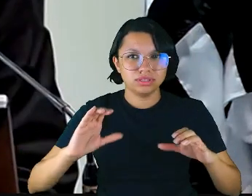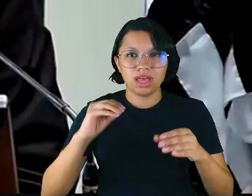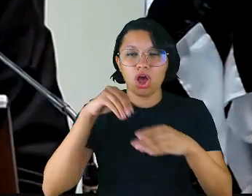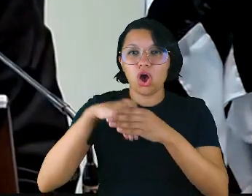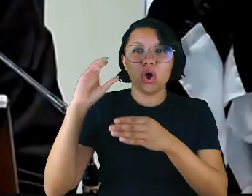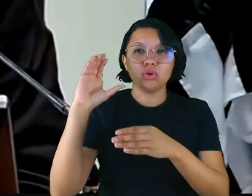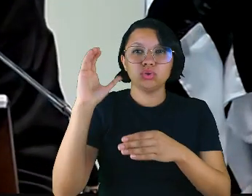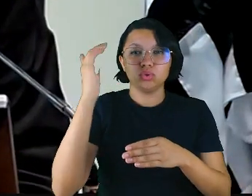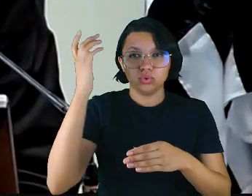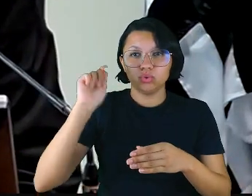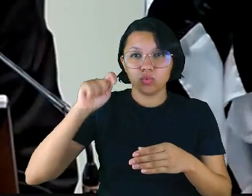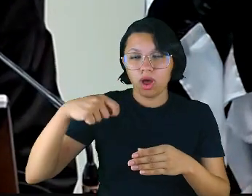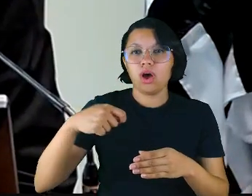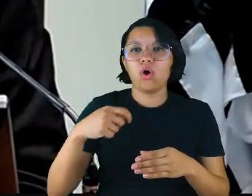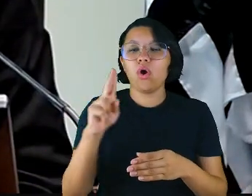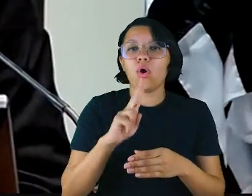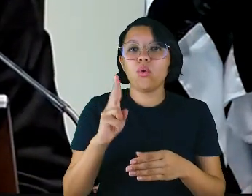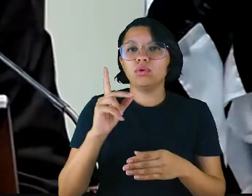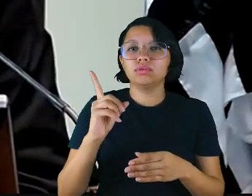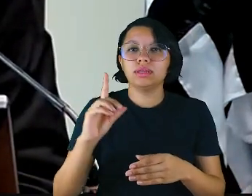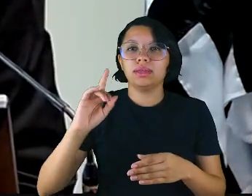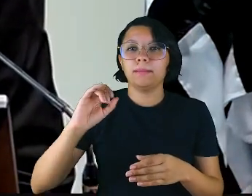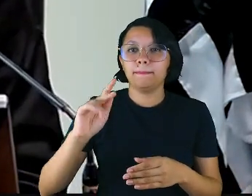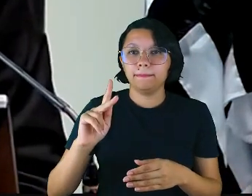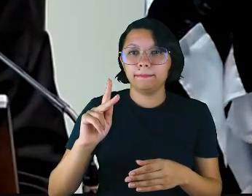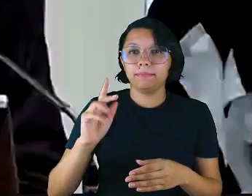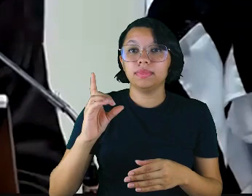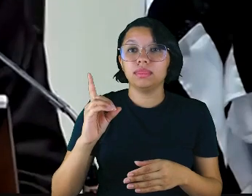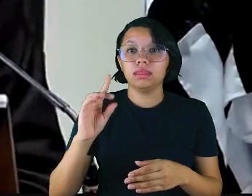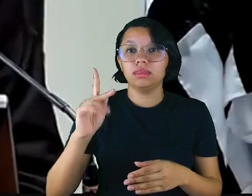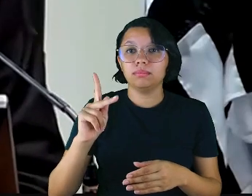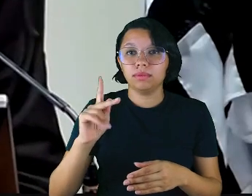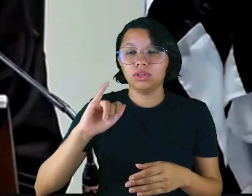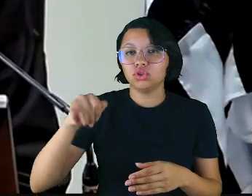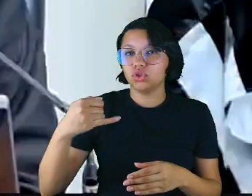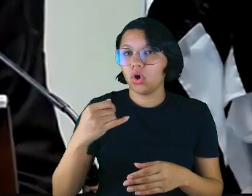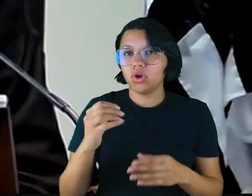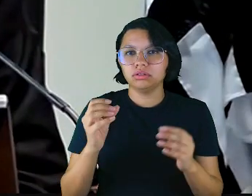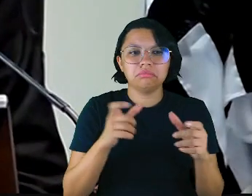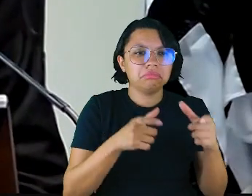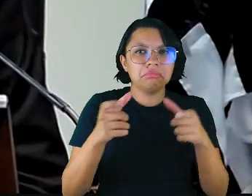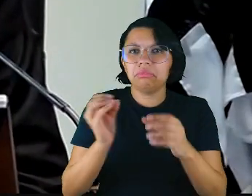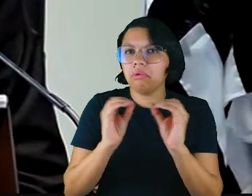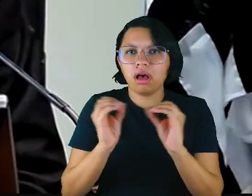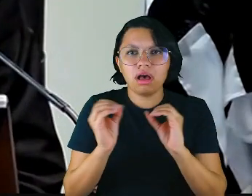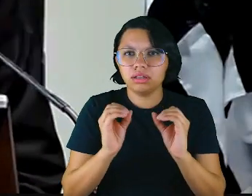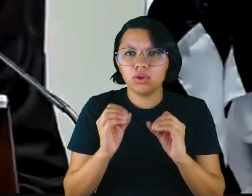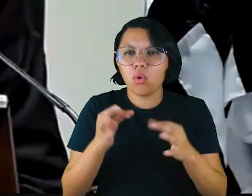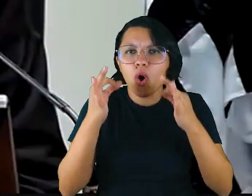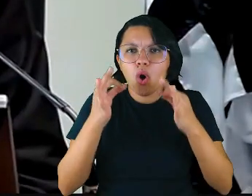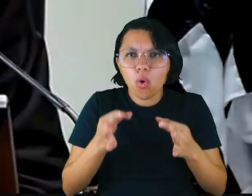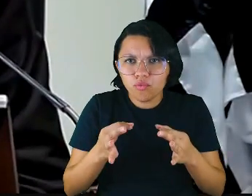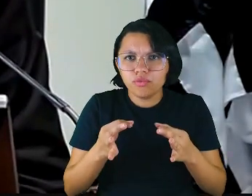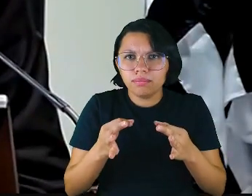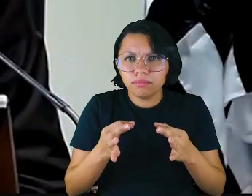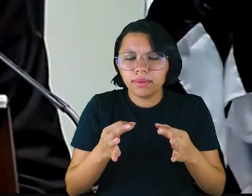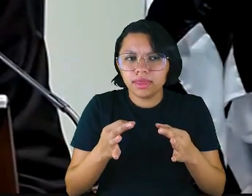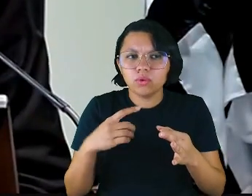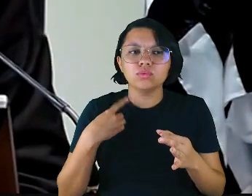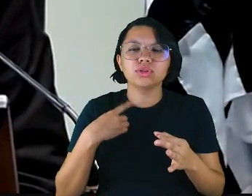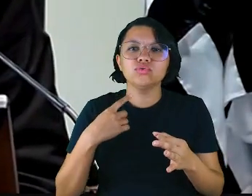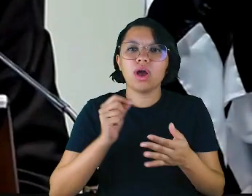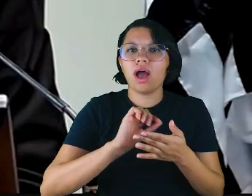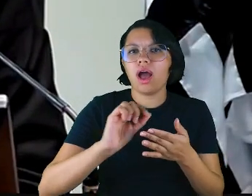se colocou na ementa uso do IDPJ para grupo econômico, isso não estava em nenhum lugar. Eu confirmei 2 vezes com os advogados subscritores das